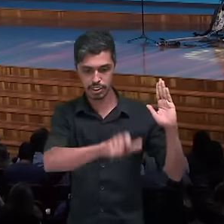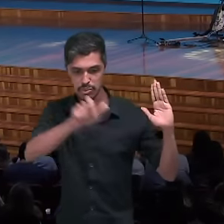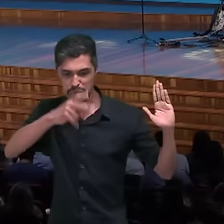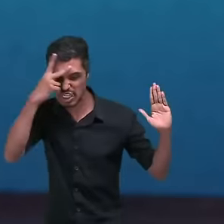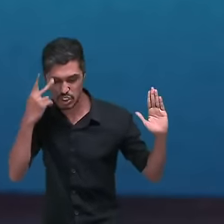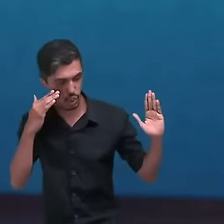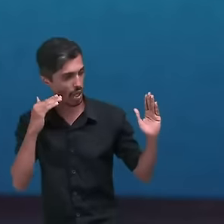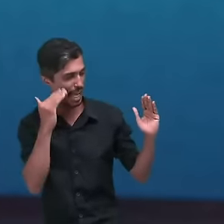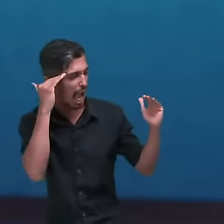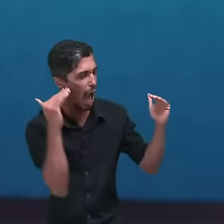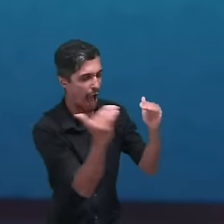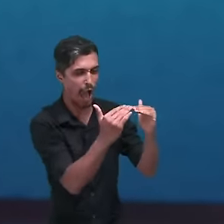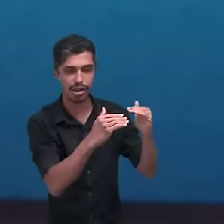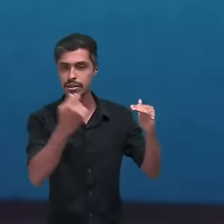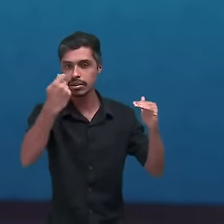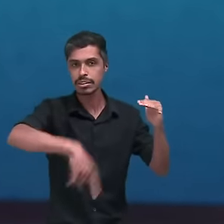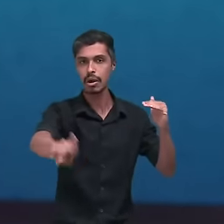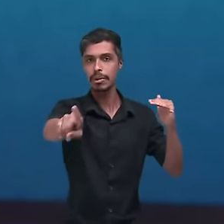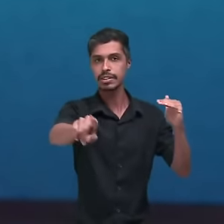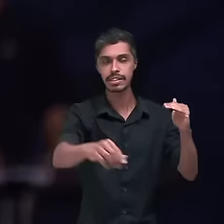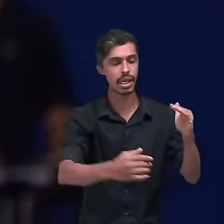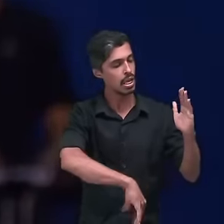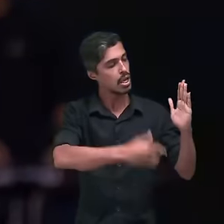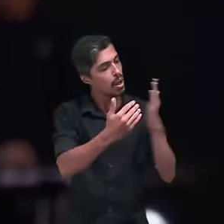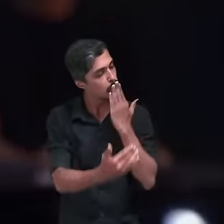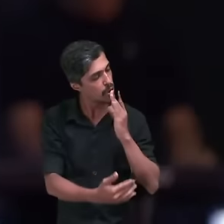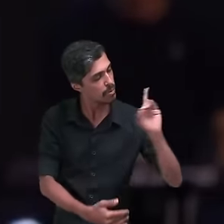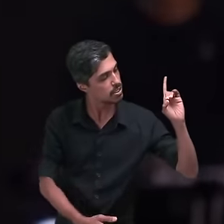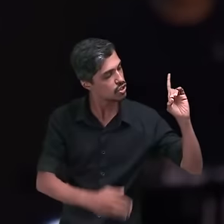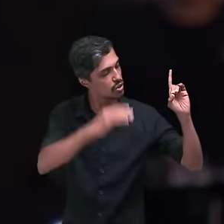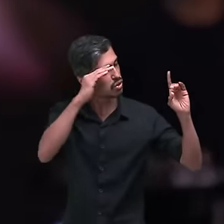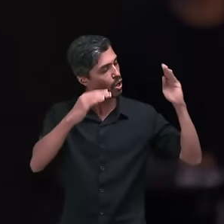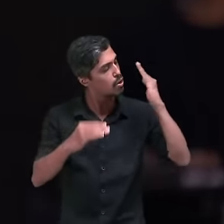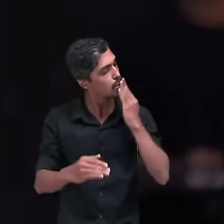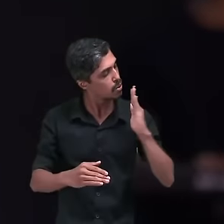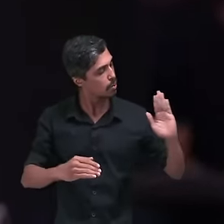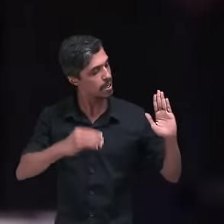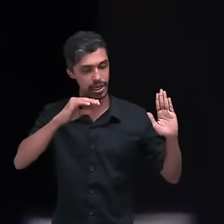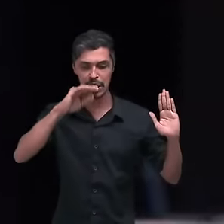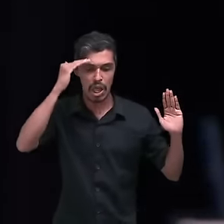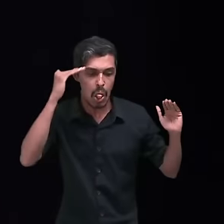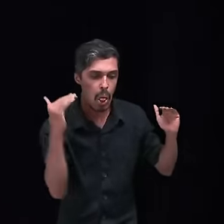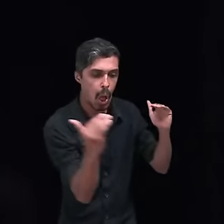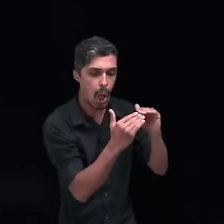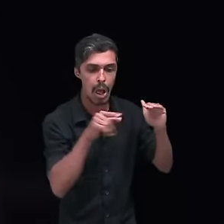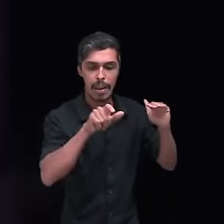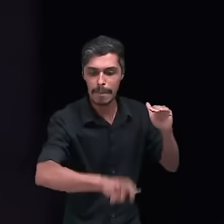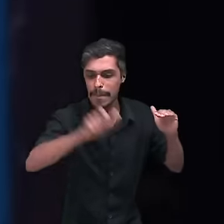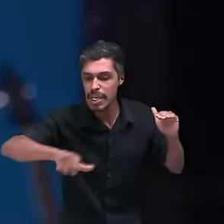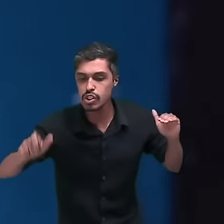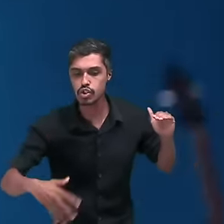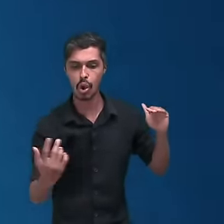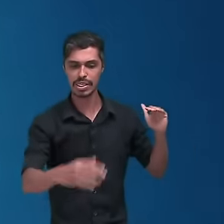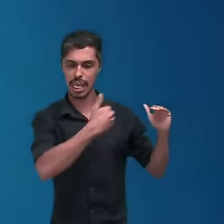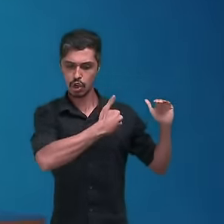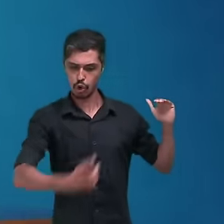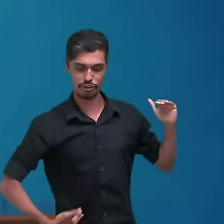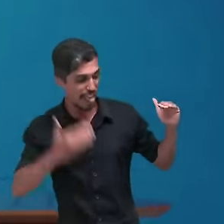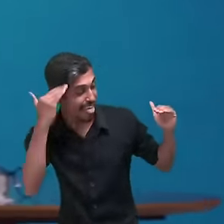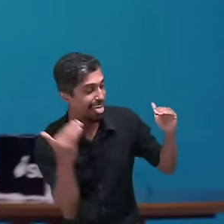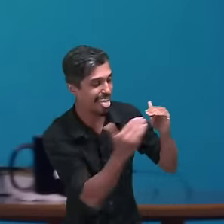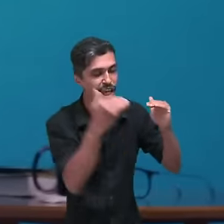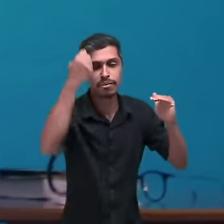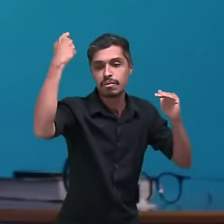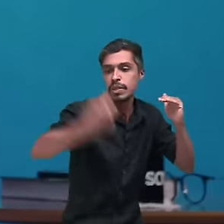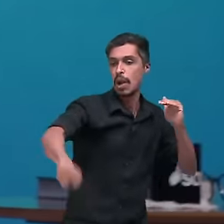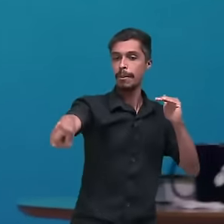não depende do valor do dólar, não depende do valor do euro, não depende de crises internacionais. Essa